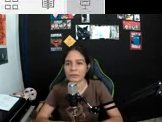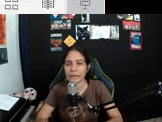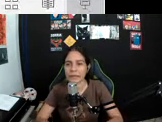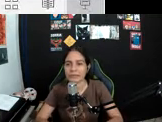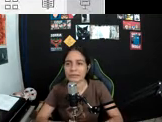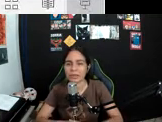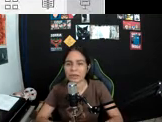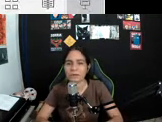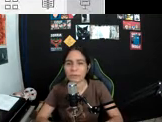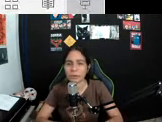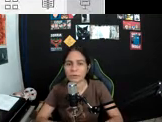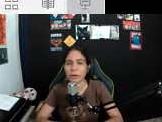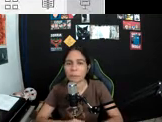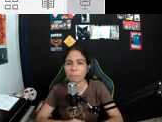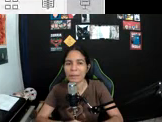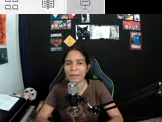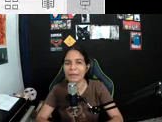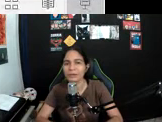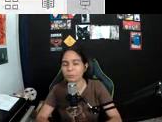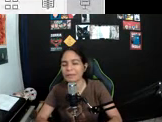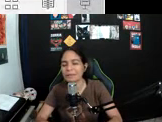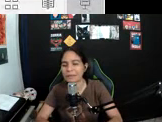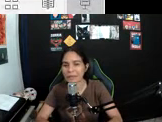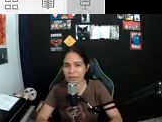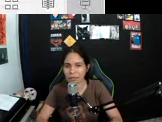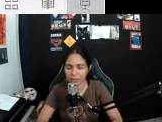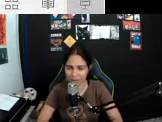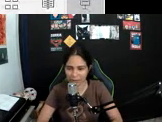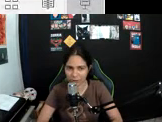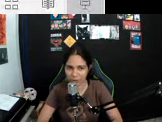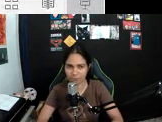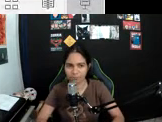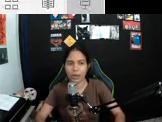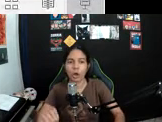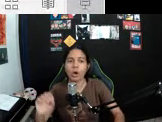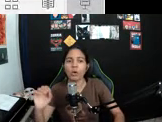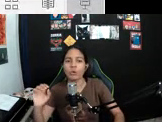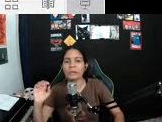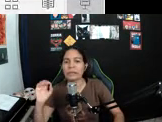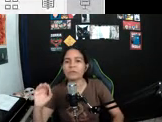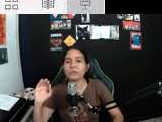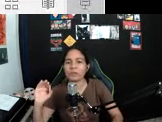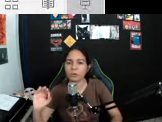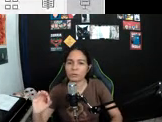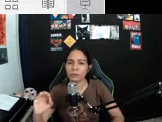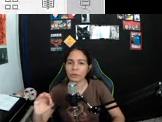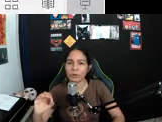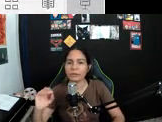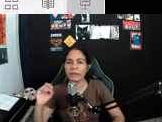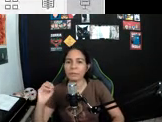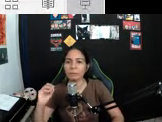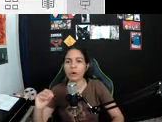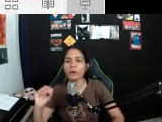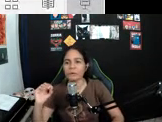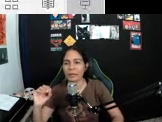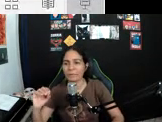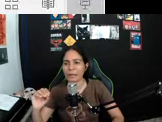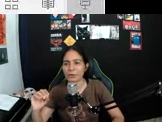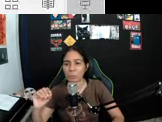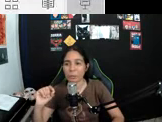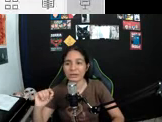da autoridade científica profissional perante o paciente-cliente. O título de doutor tem